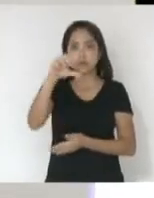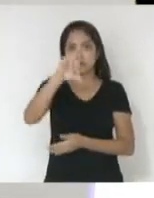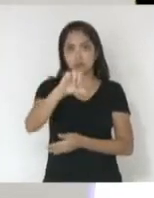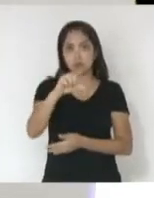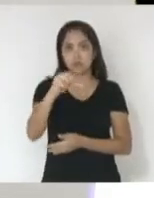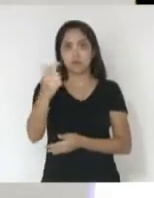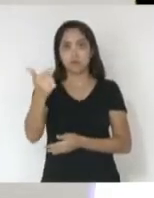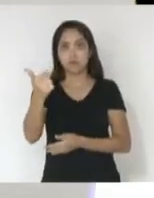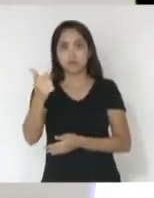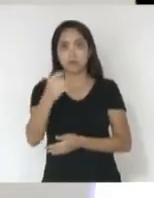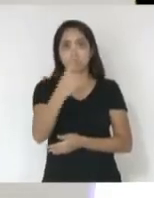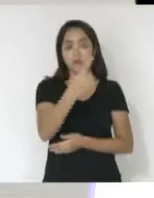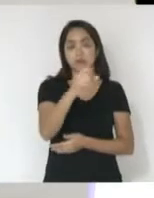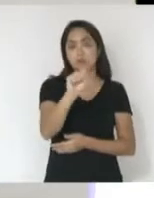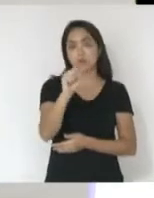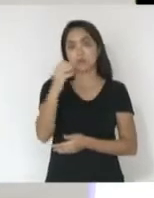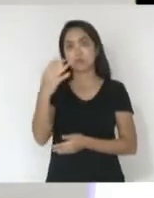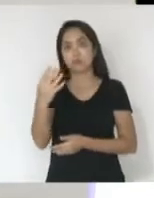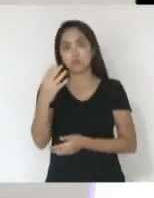369/2012, 184,